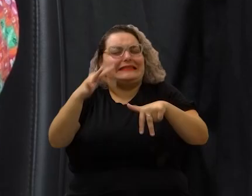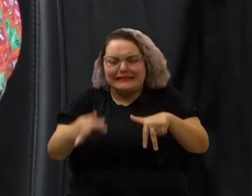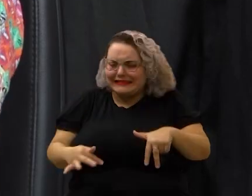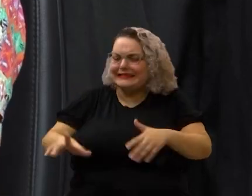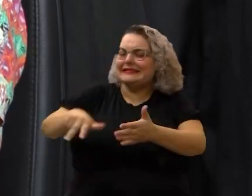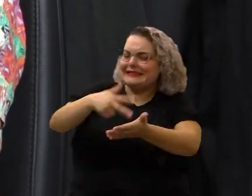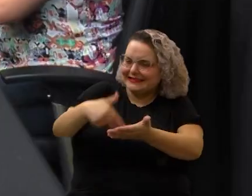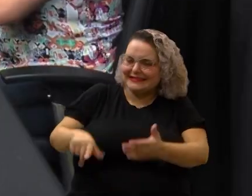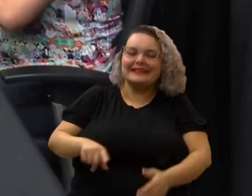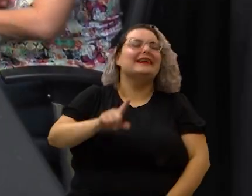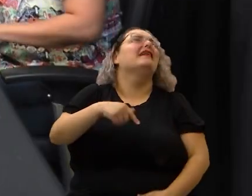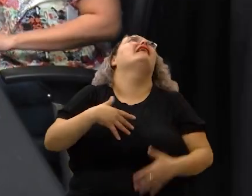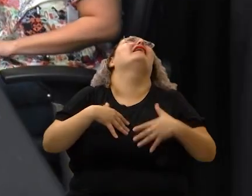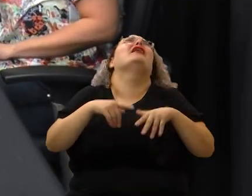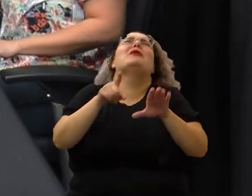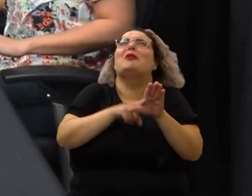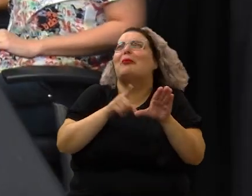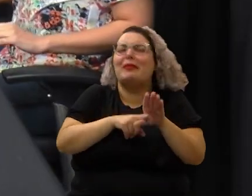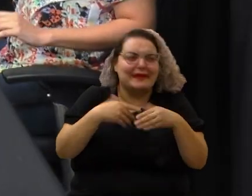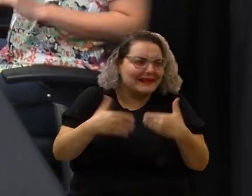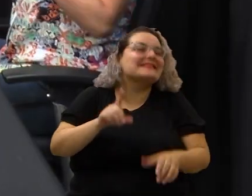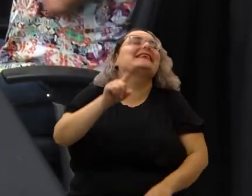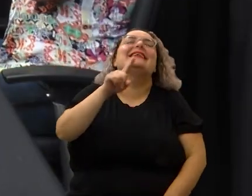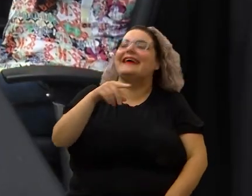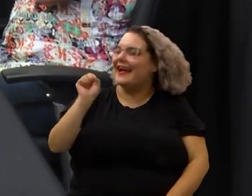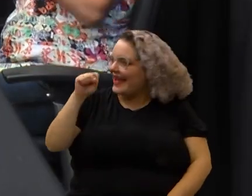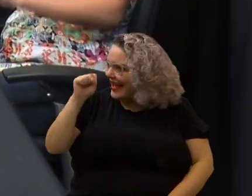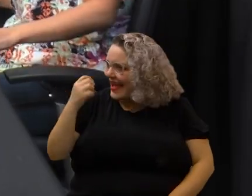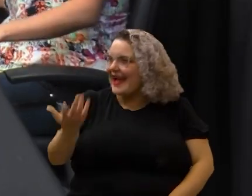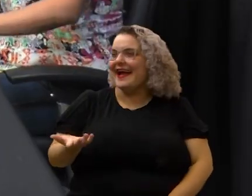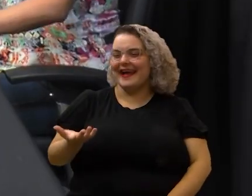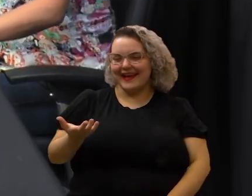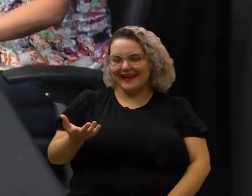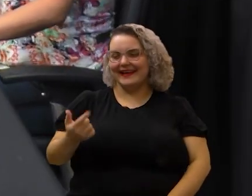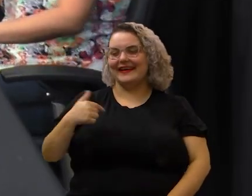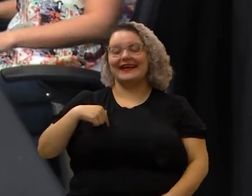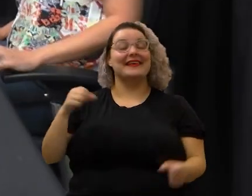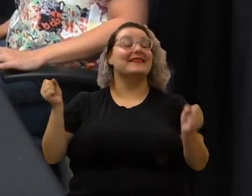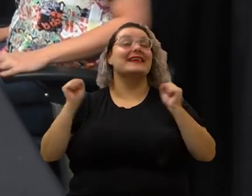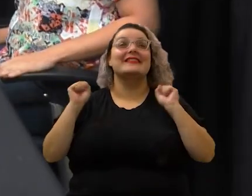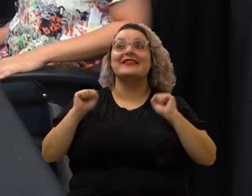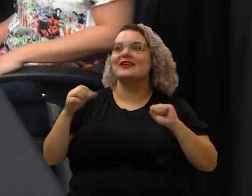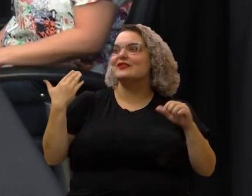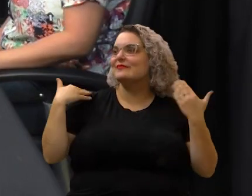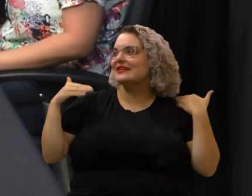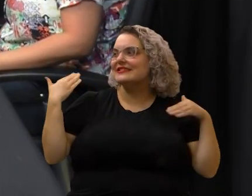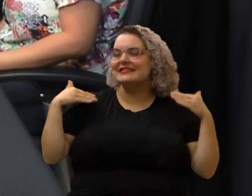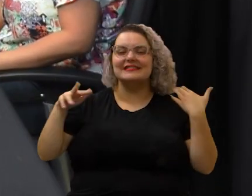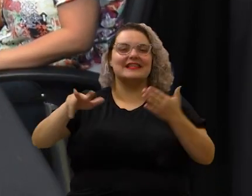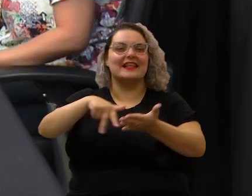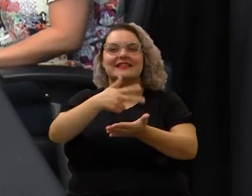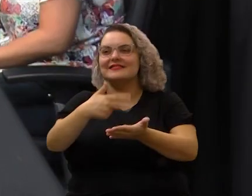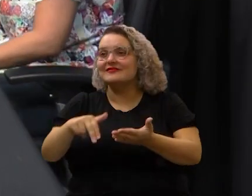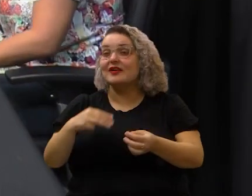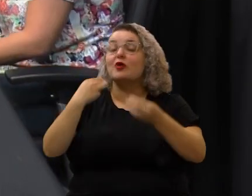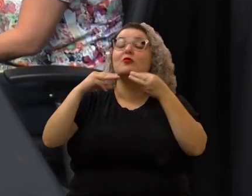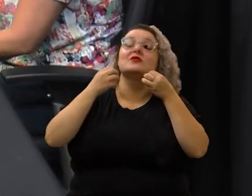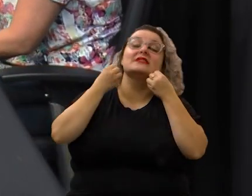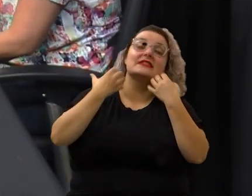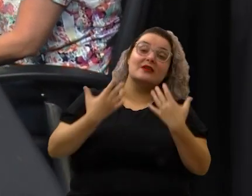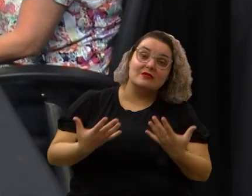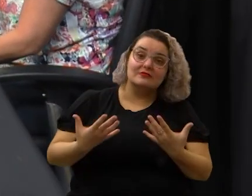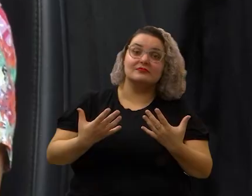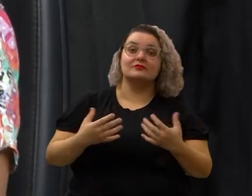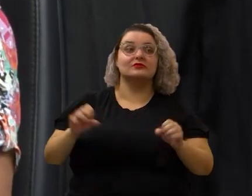nas pernas, de tanto dançar. Não aguento meu pé. Hoje eu não aguento nem... Eu gosto muito de sair, dançar,